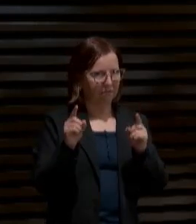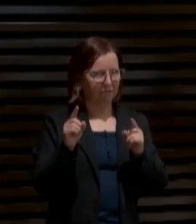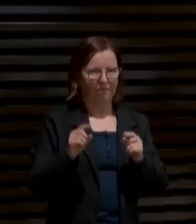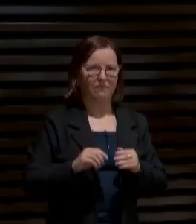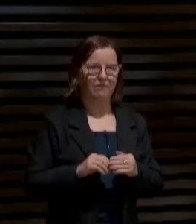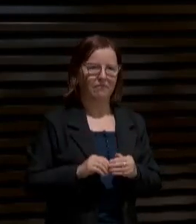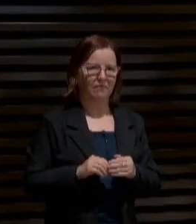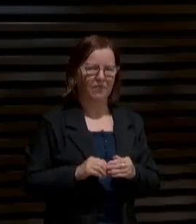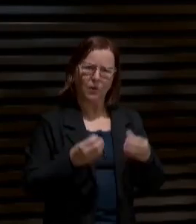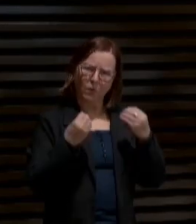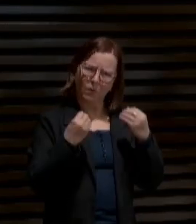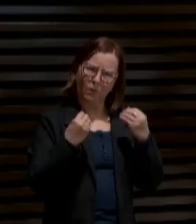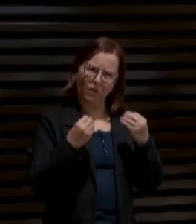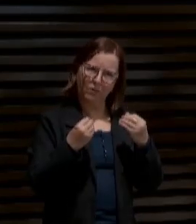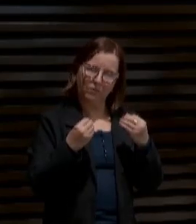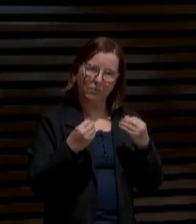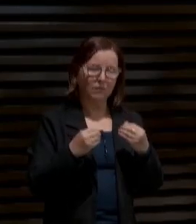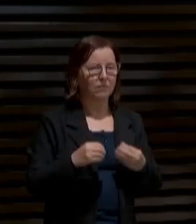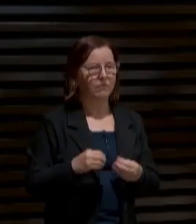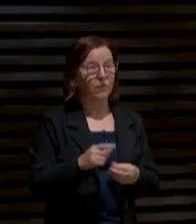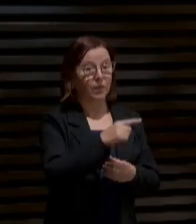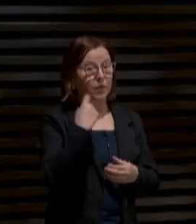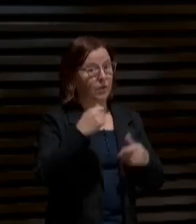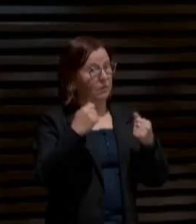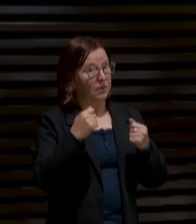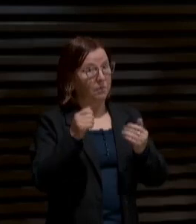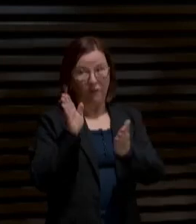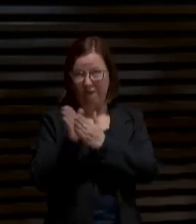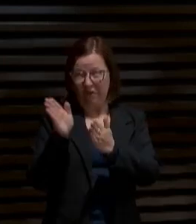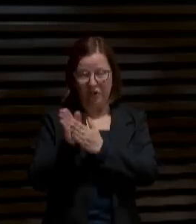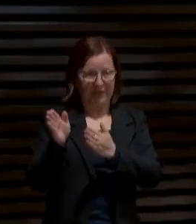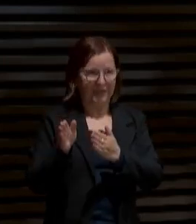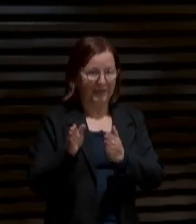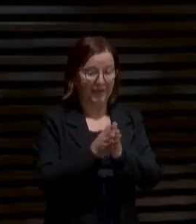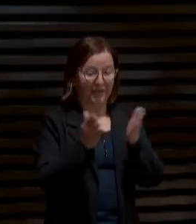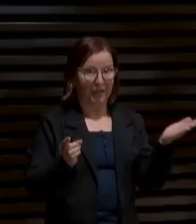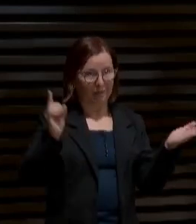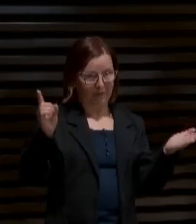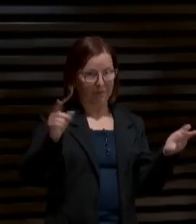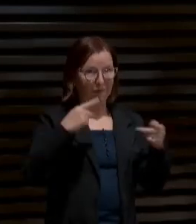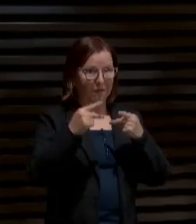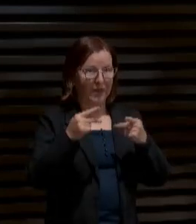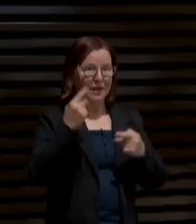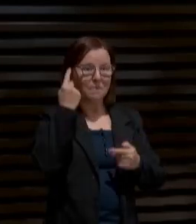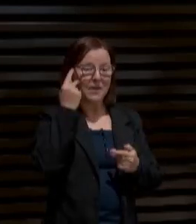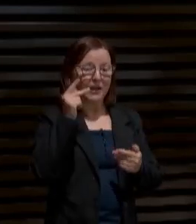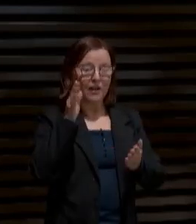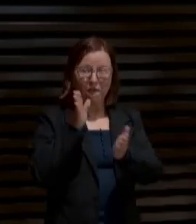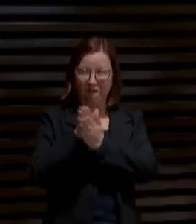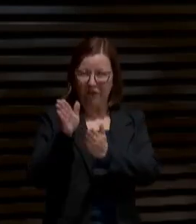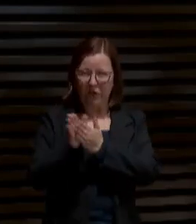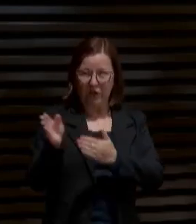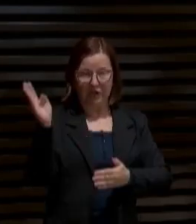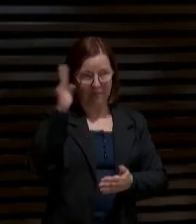Que história é essa meu irmão fugir abriu a fala para fugir da aparência do mal Oi como é